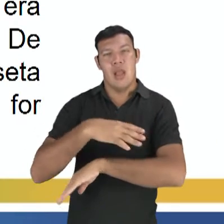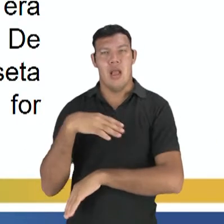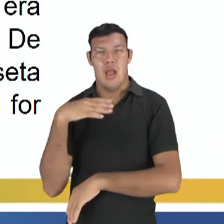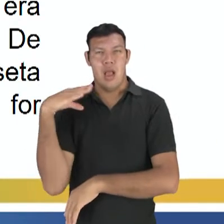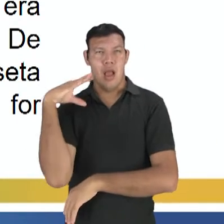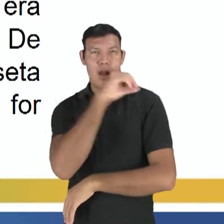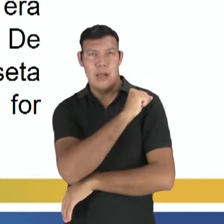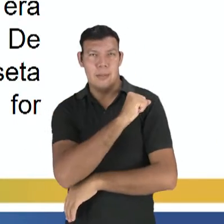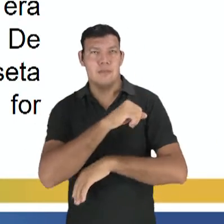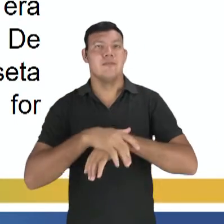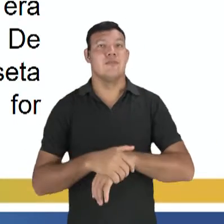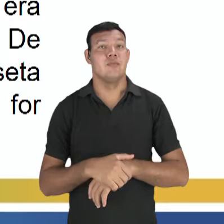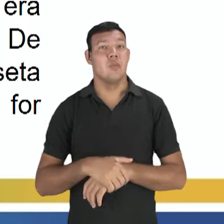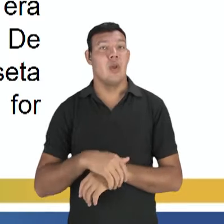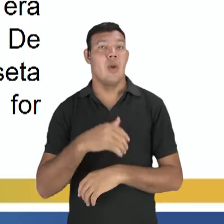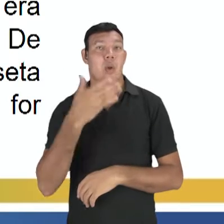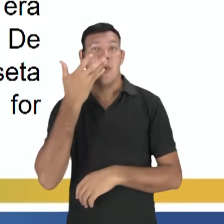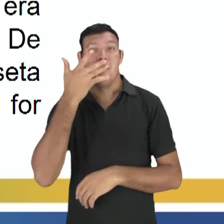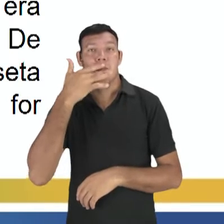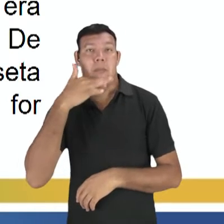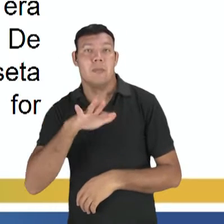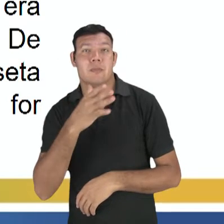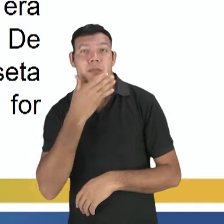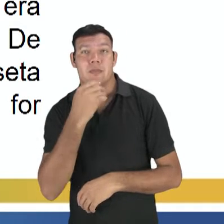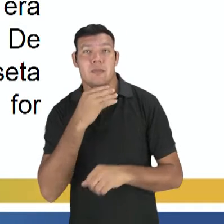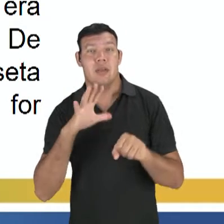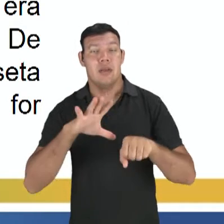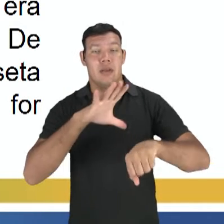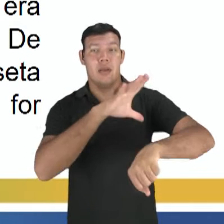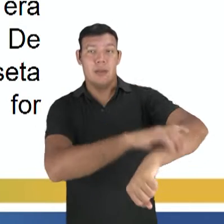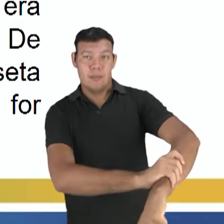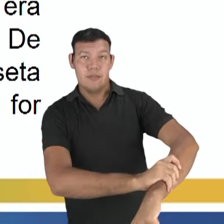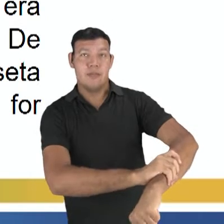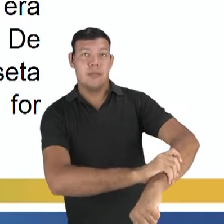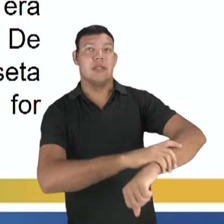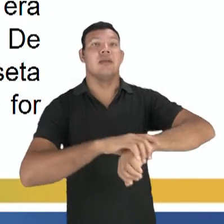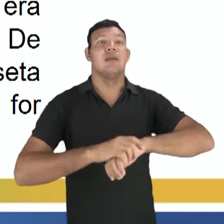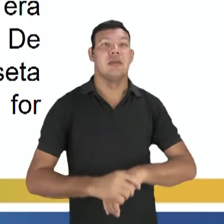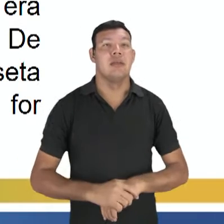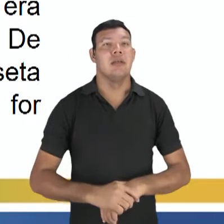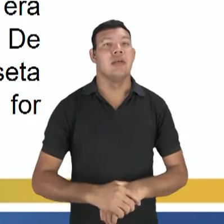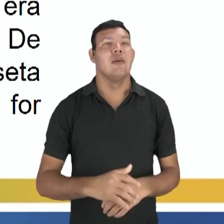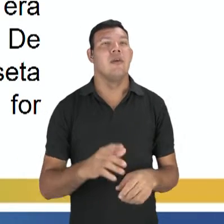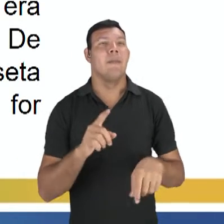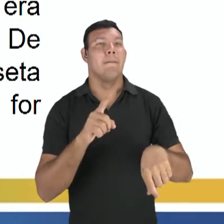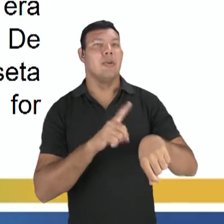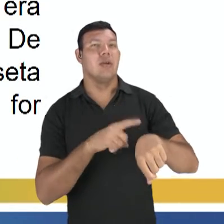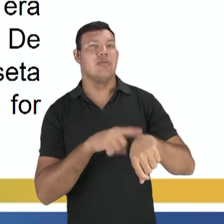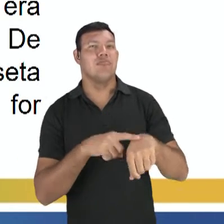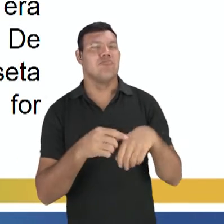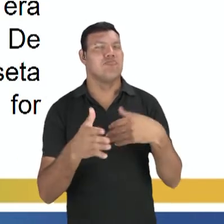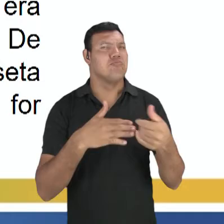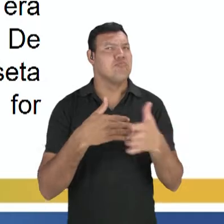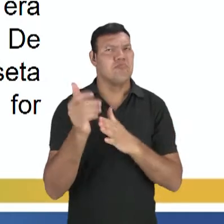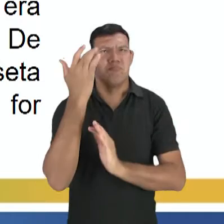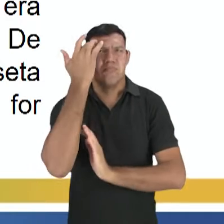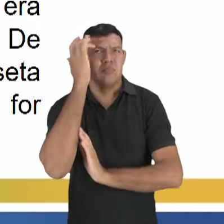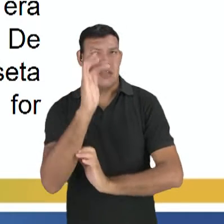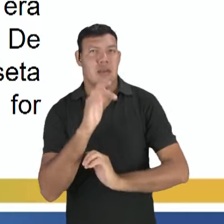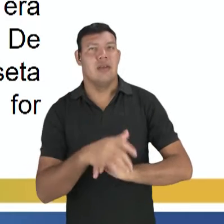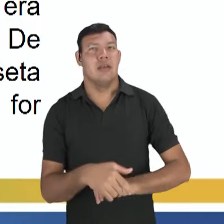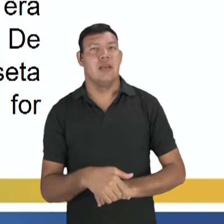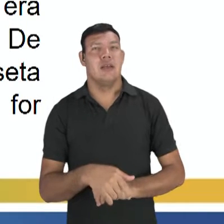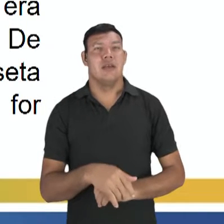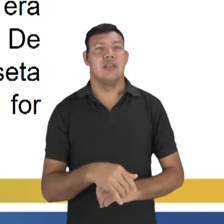dizendo que não tinha, certa de que ele estava pedindo dinheiro. Não estava, queria saber a hora. Talvez não fosse um menino